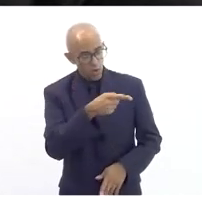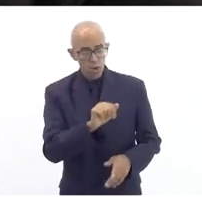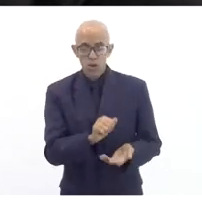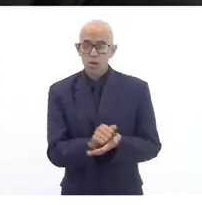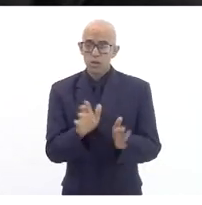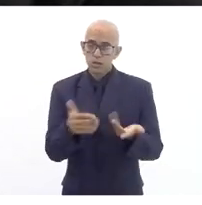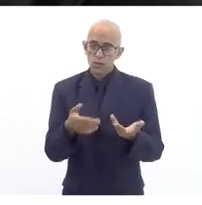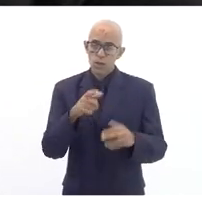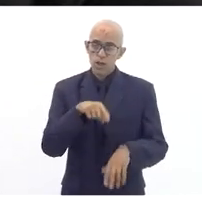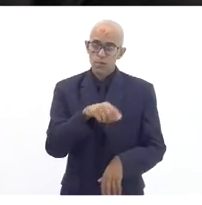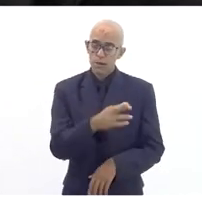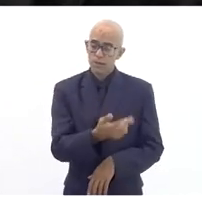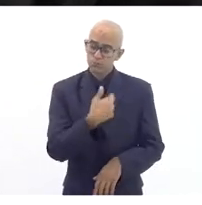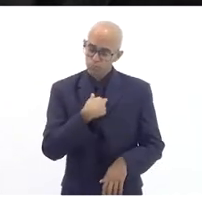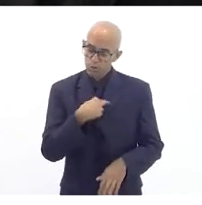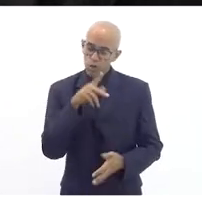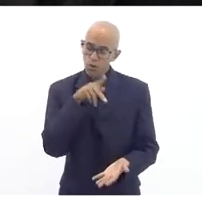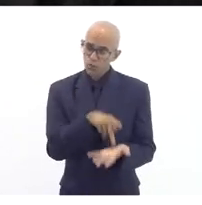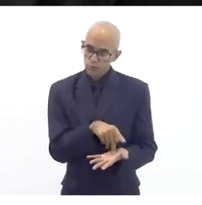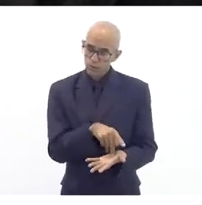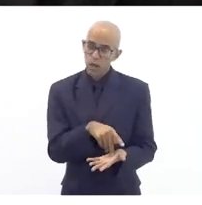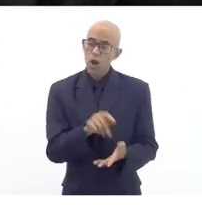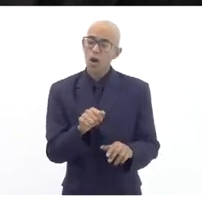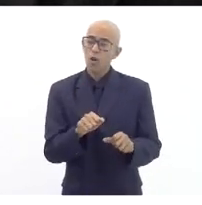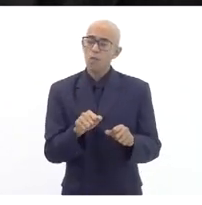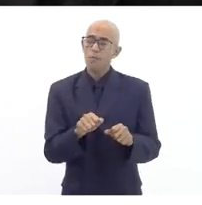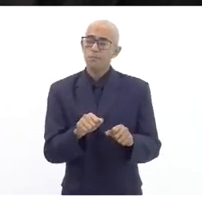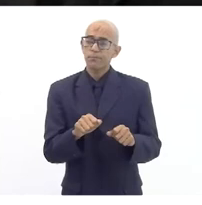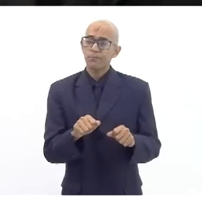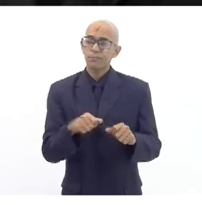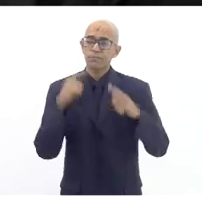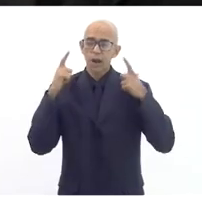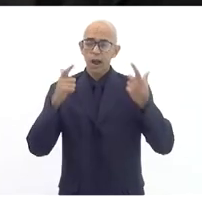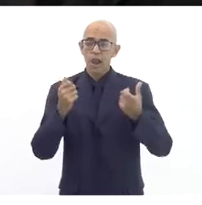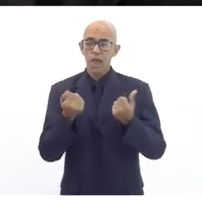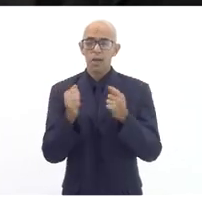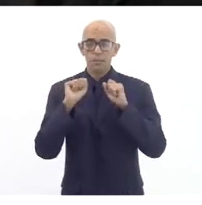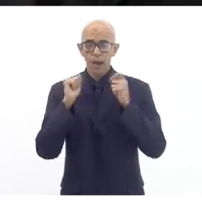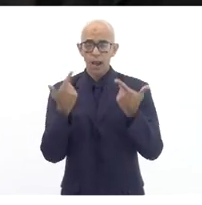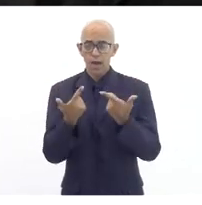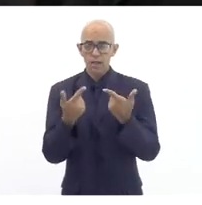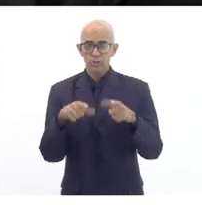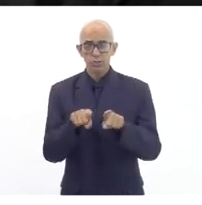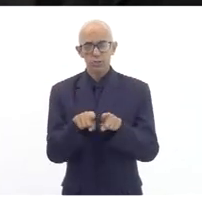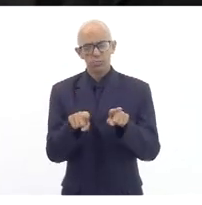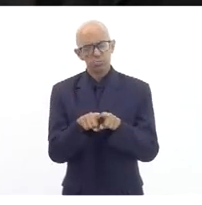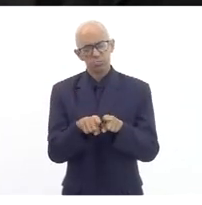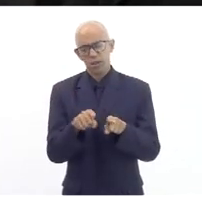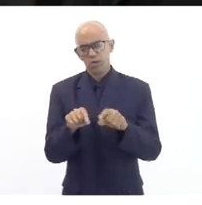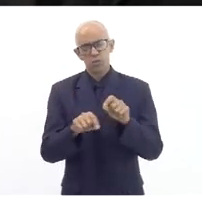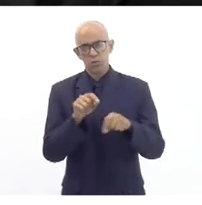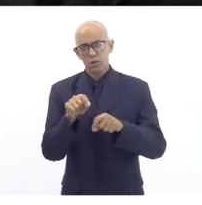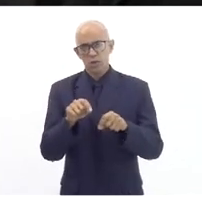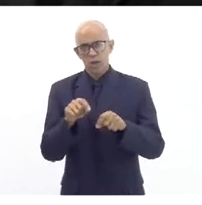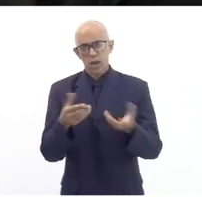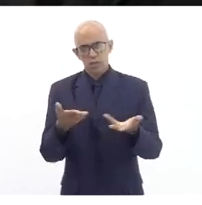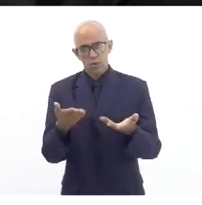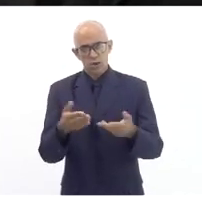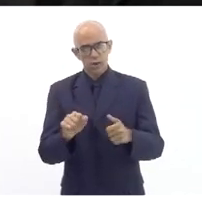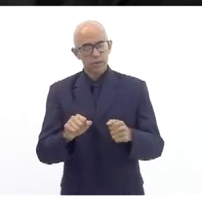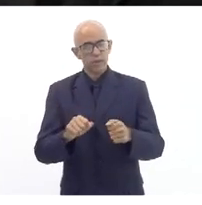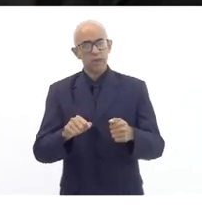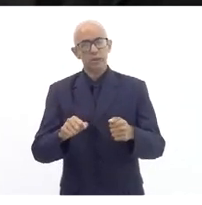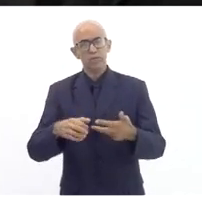resposta oficial para o parlamento e também para o processo judicial, para efetivamente já tem uma intervenção judicial agora. Então,